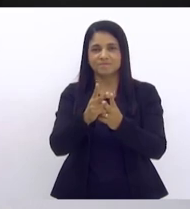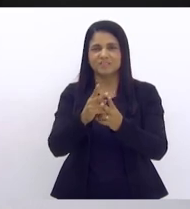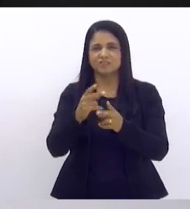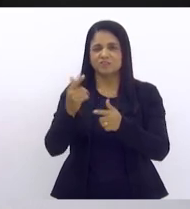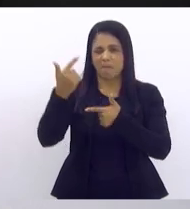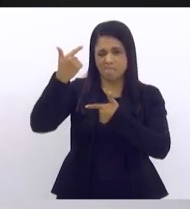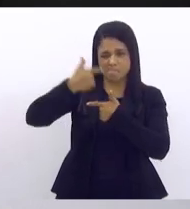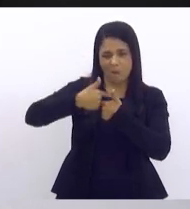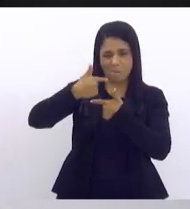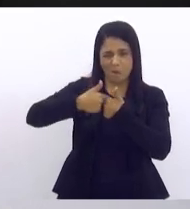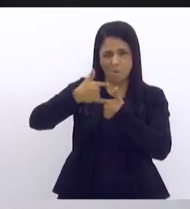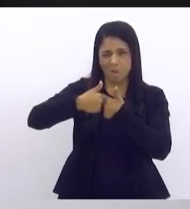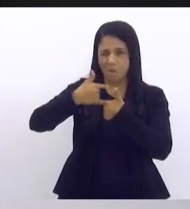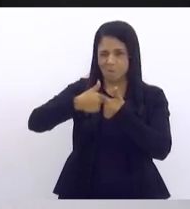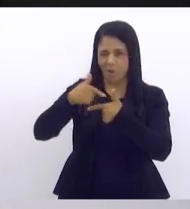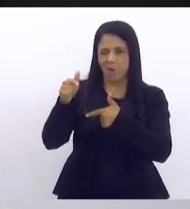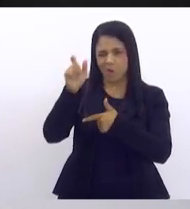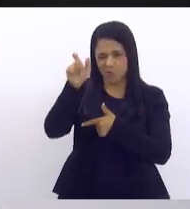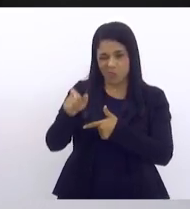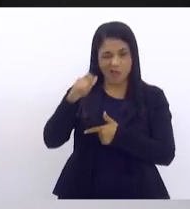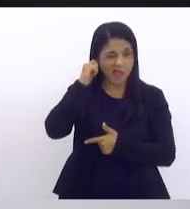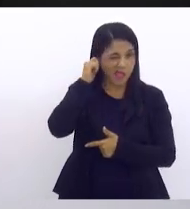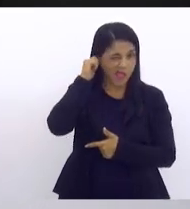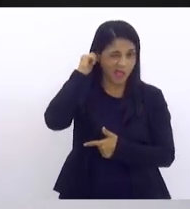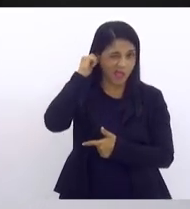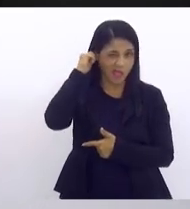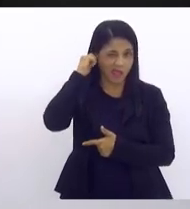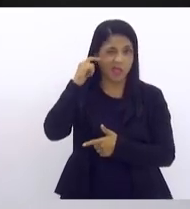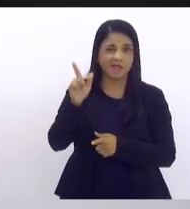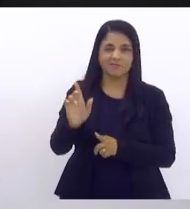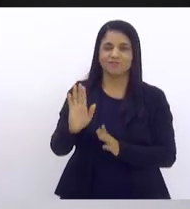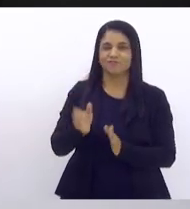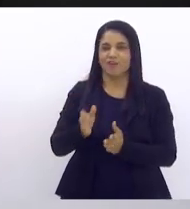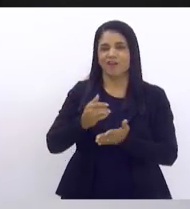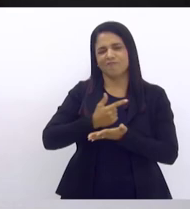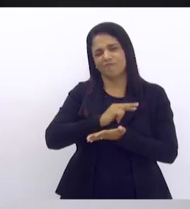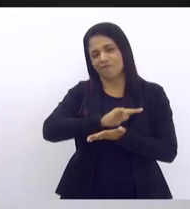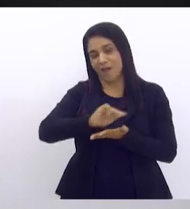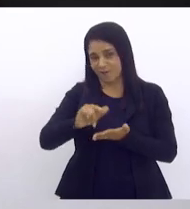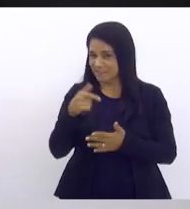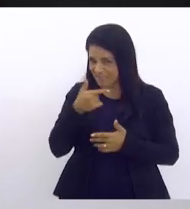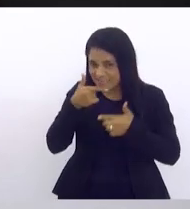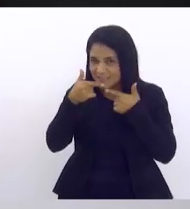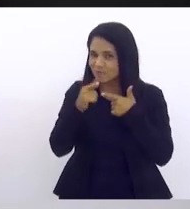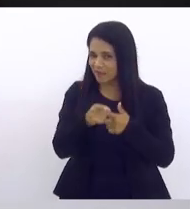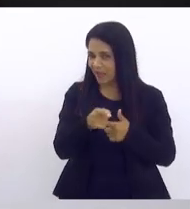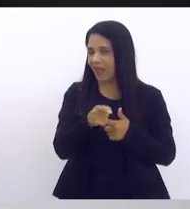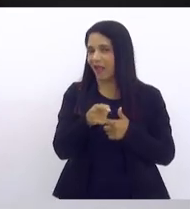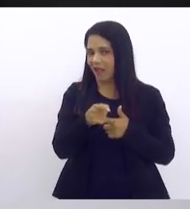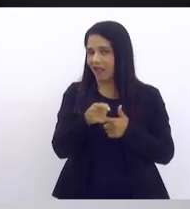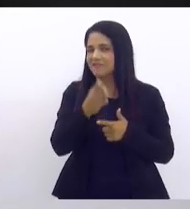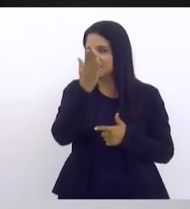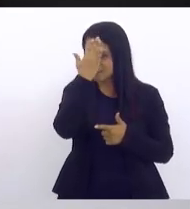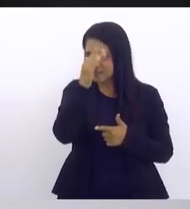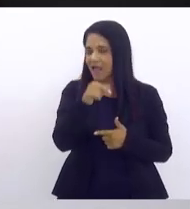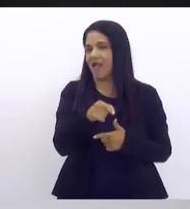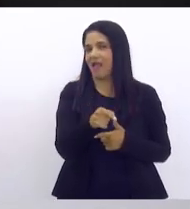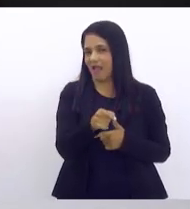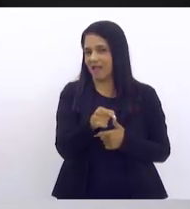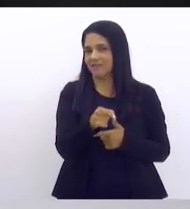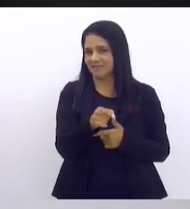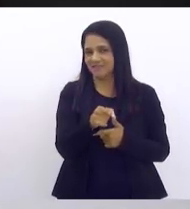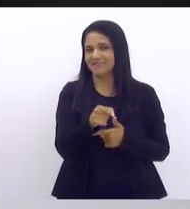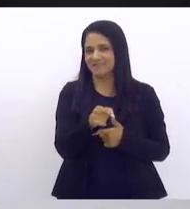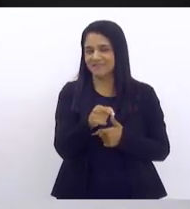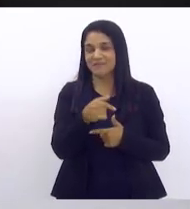muitos puxões de orelha, muitos, que vocês nem imaginam quantos. Você está rindo, né? É, né? Você sabe. Por